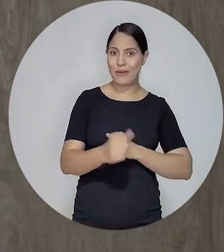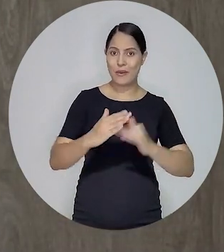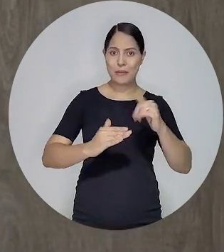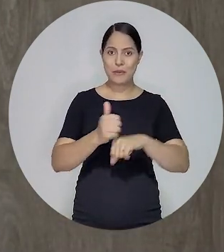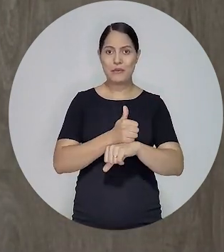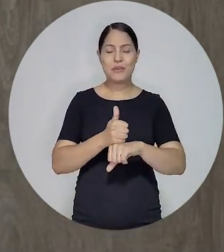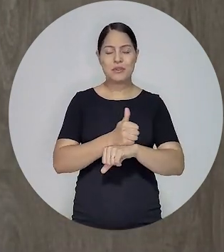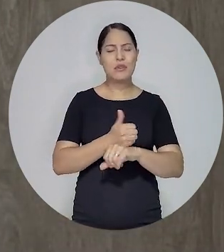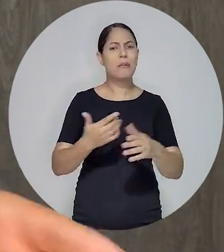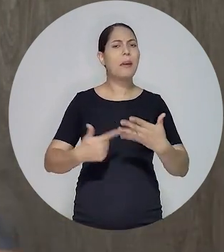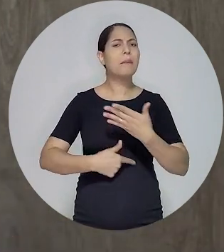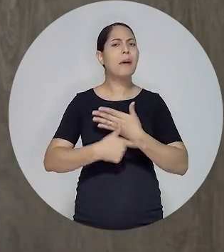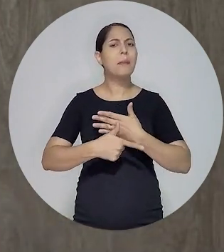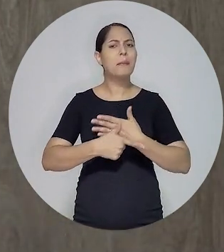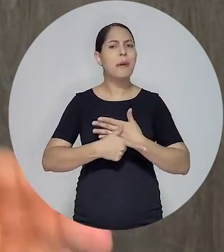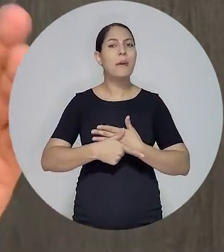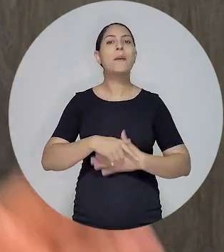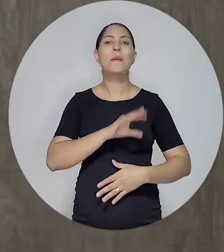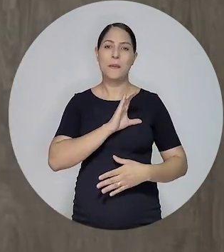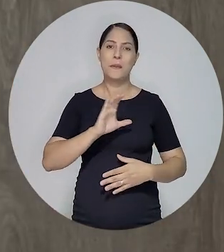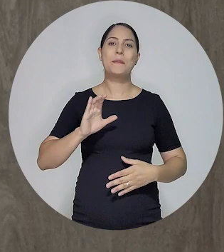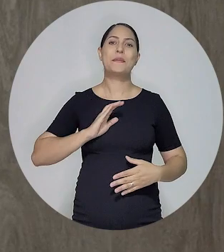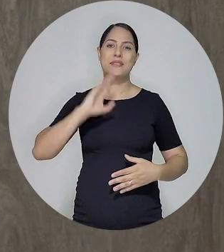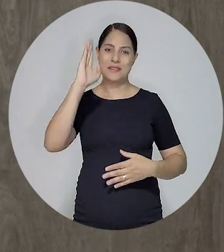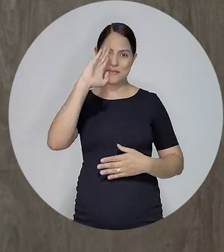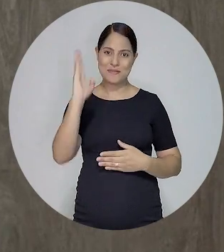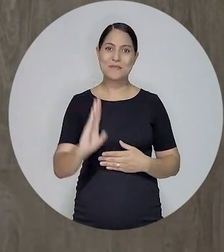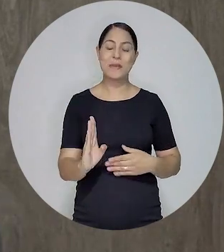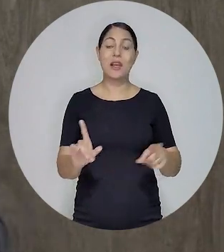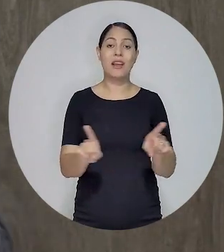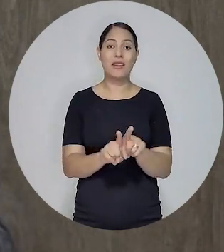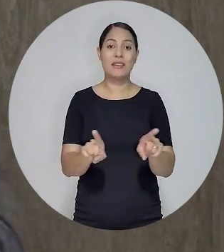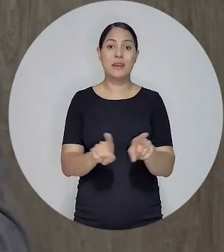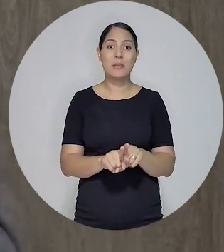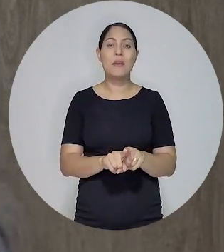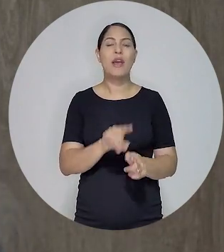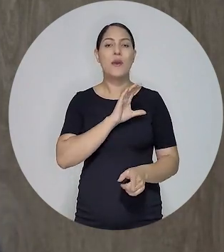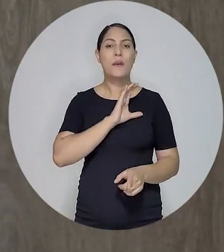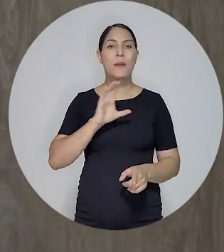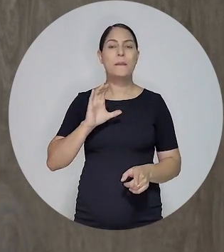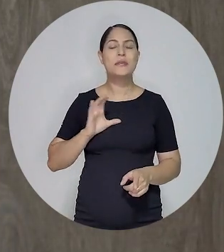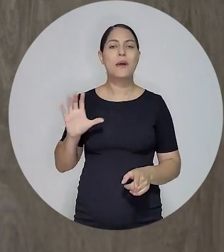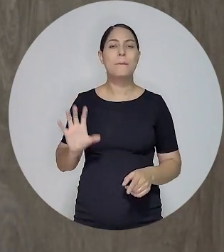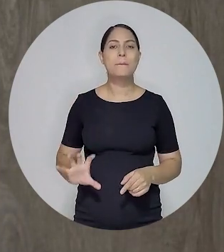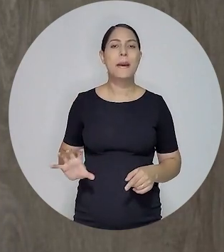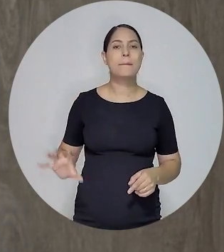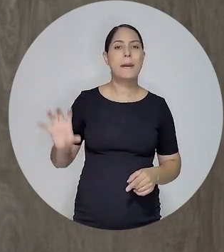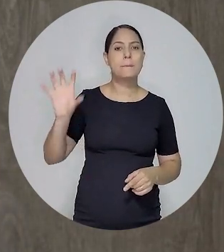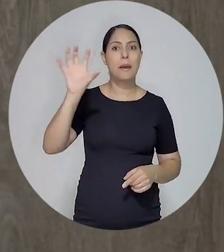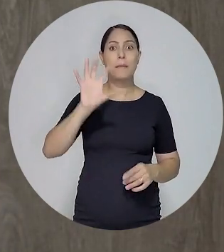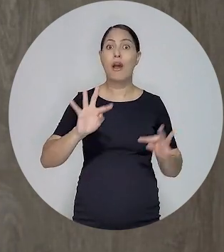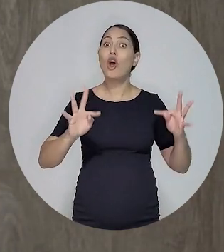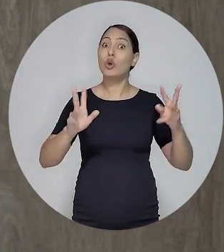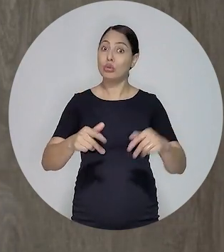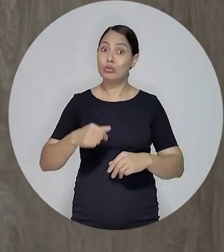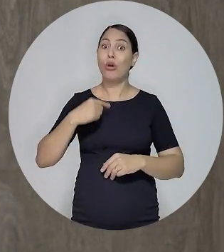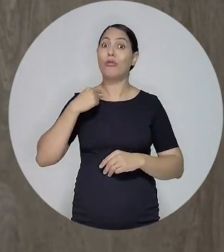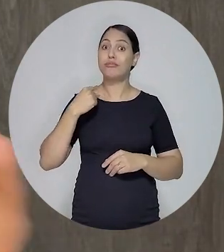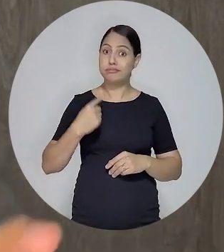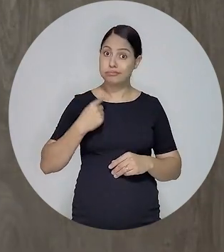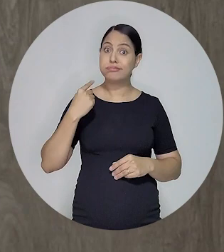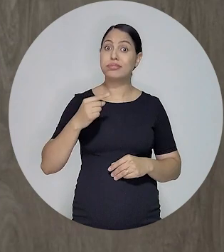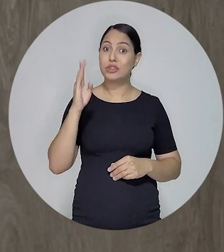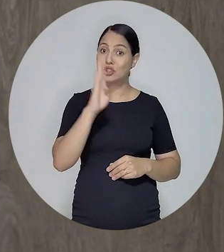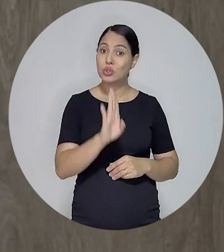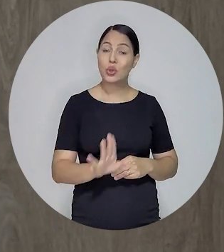exercício de profissão, é papel não só da Comissão Nacional, como bem das suas comissões seccionais, mas